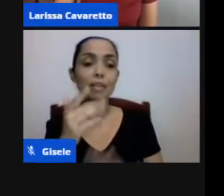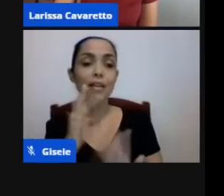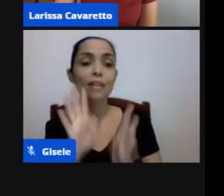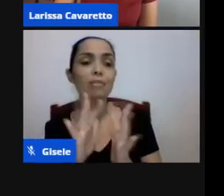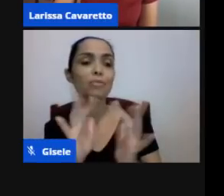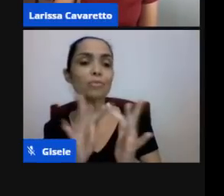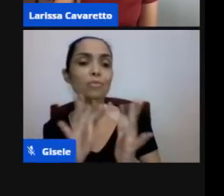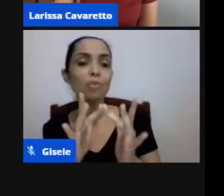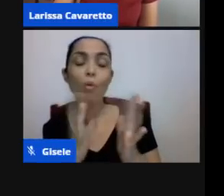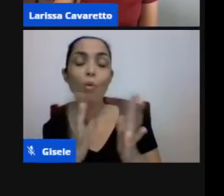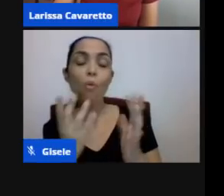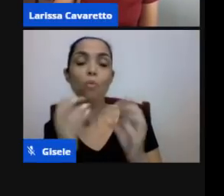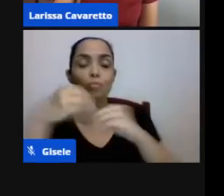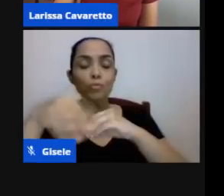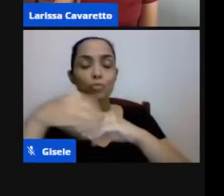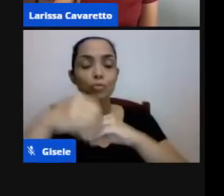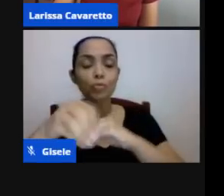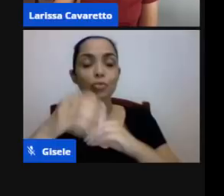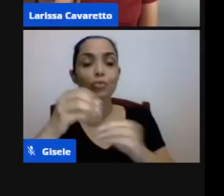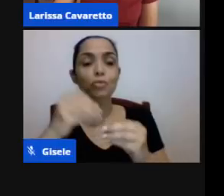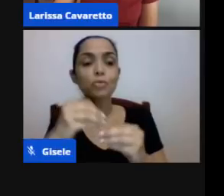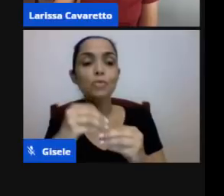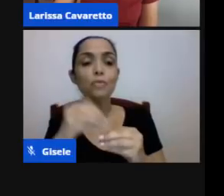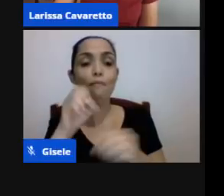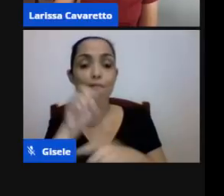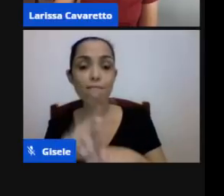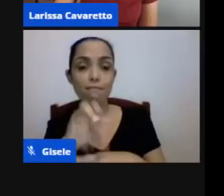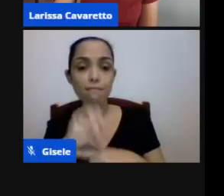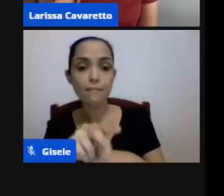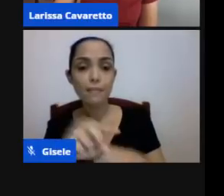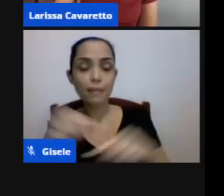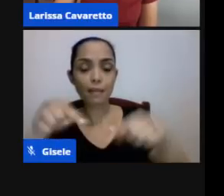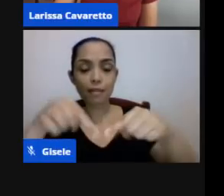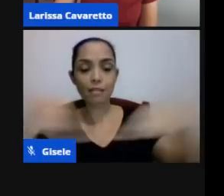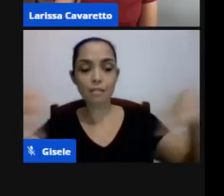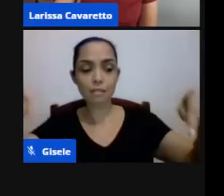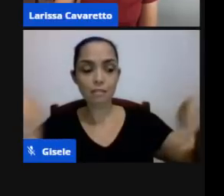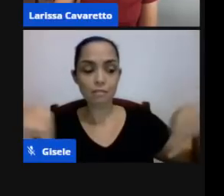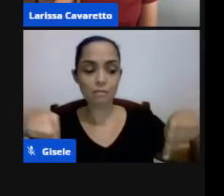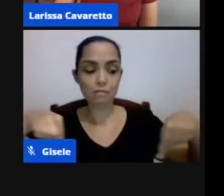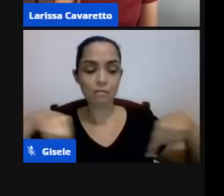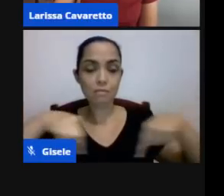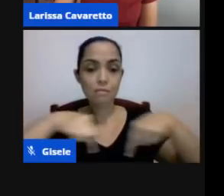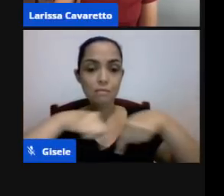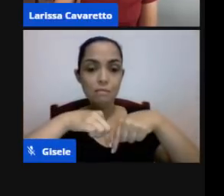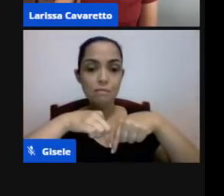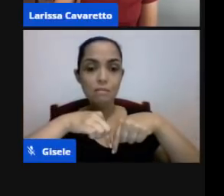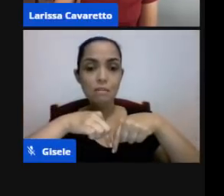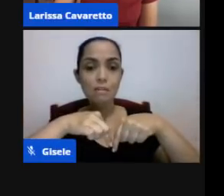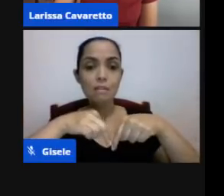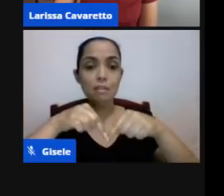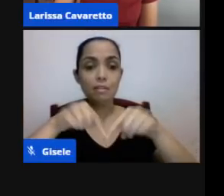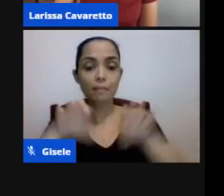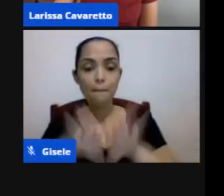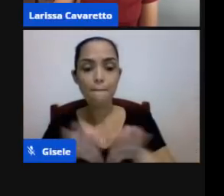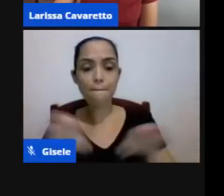partículas do vírus. Então, os ambientes, por exemplo, a sala de aula, tem que estar com as